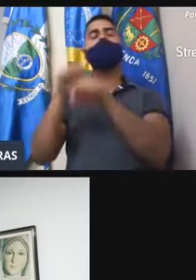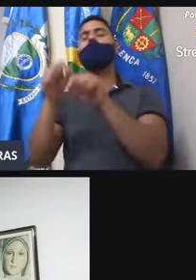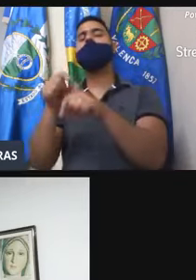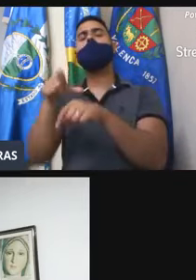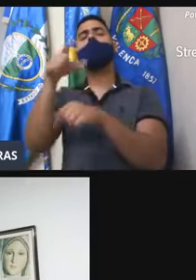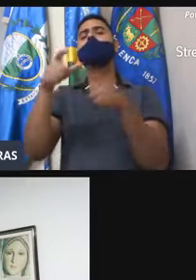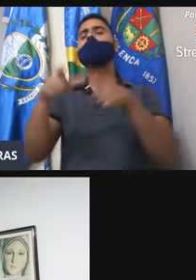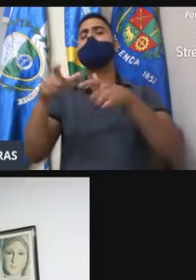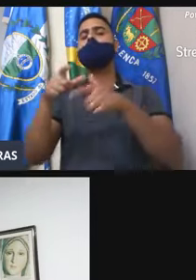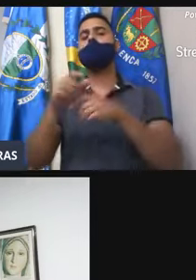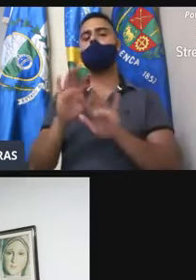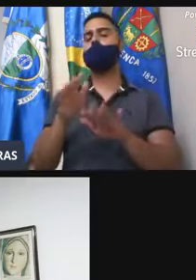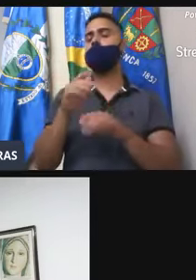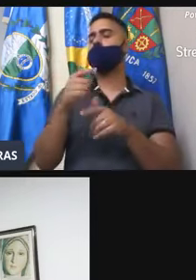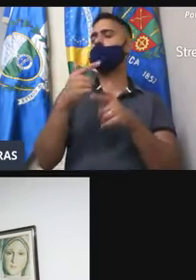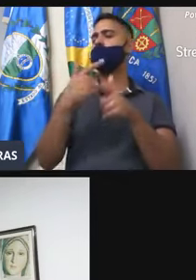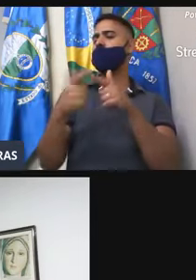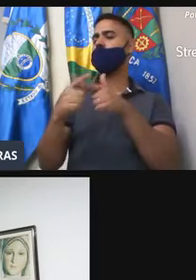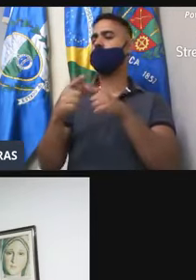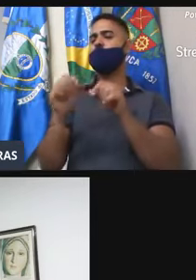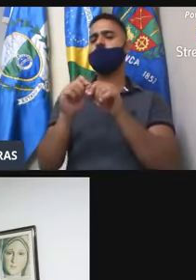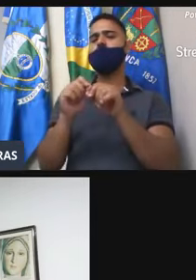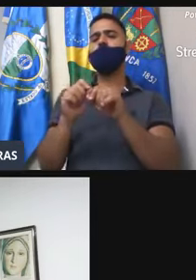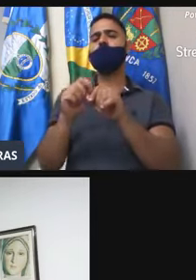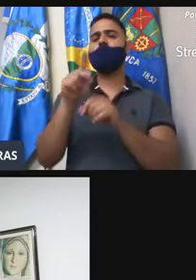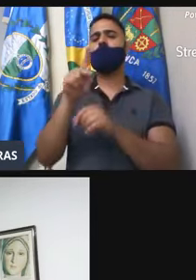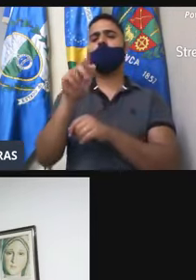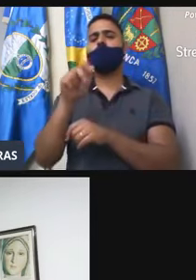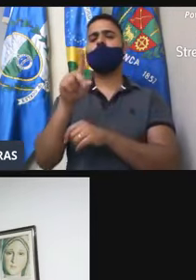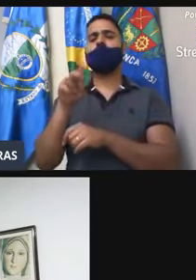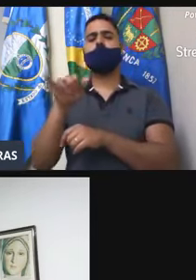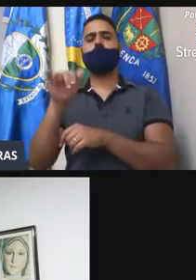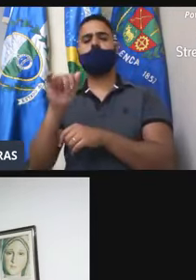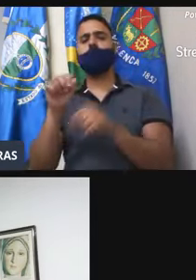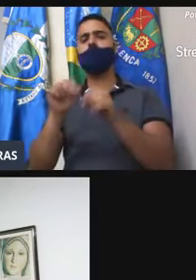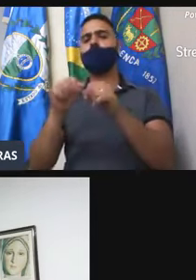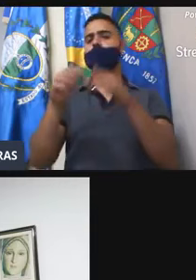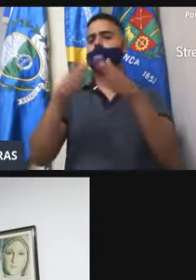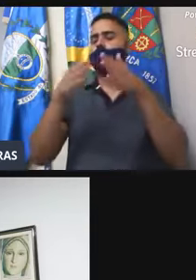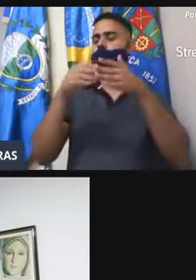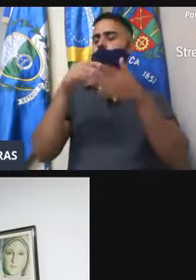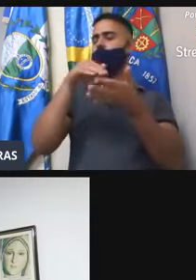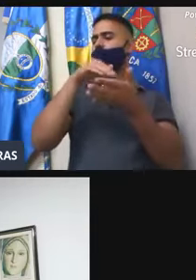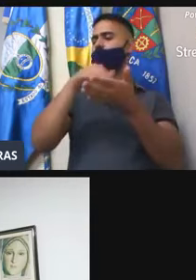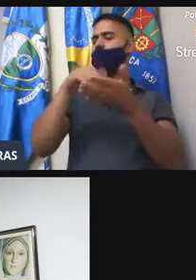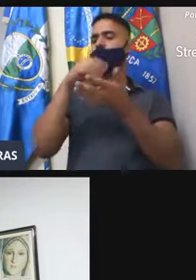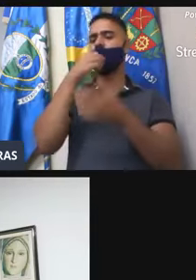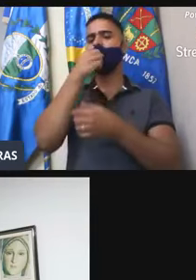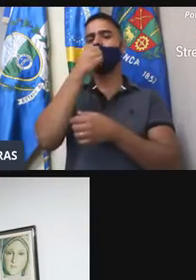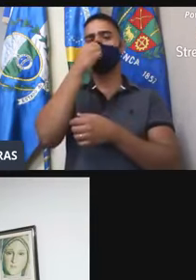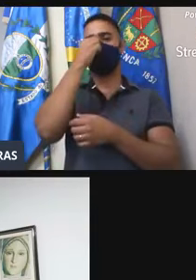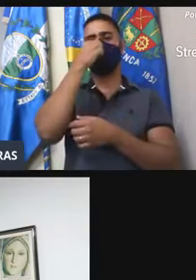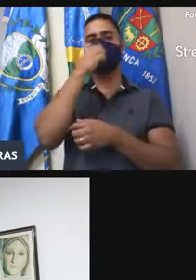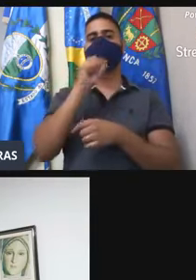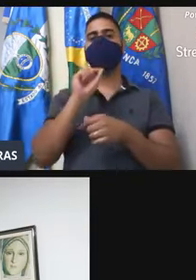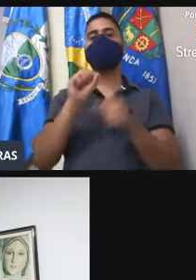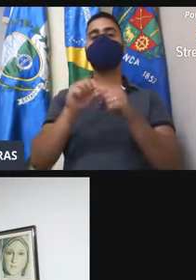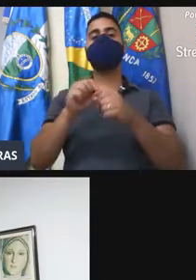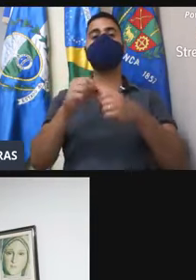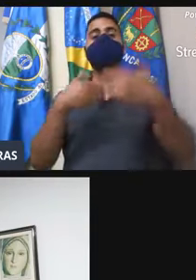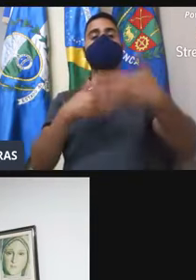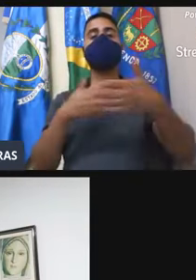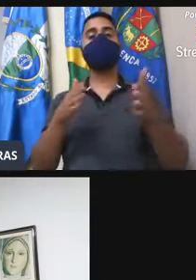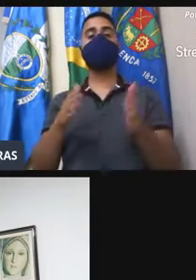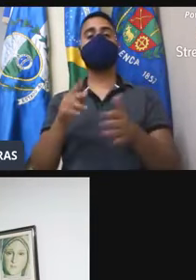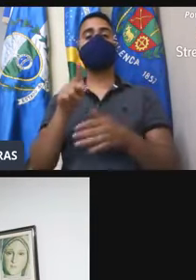convém. Mas, por conta da pandemia, nós fizemos esse apelo, a você principalmente, ao prefeito, à questão dos kits. Então,